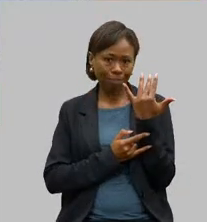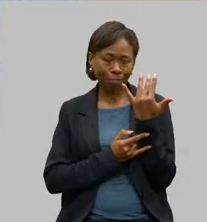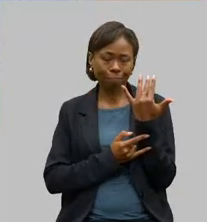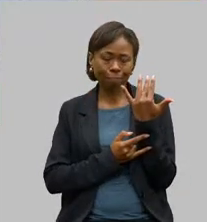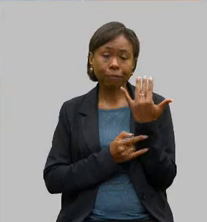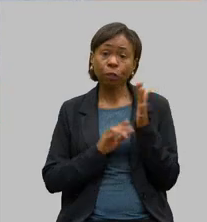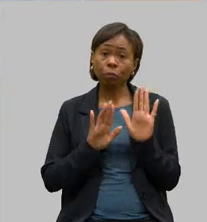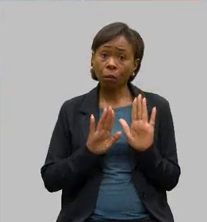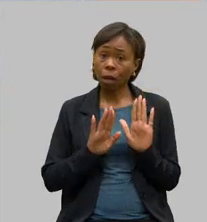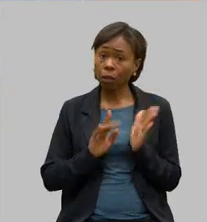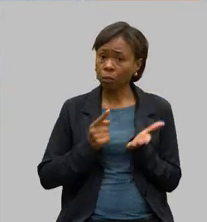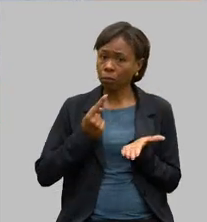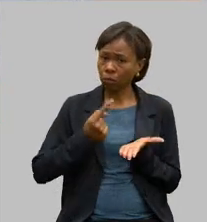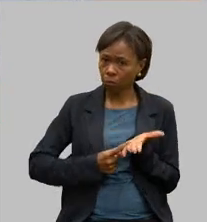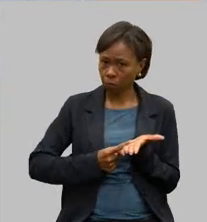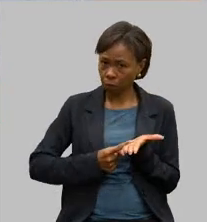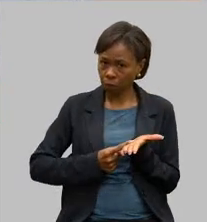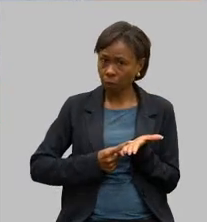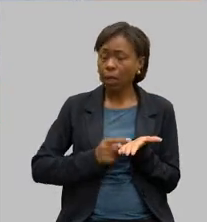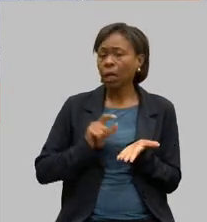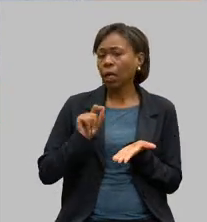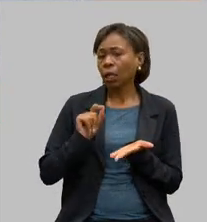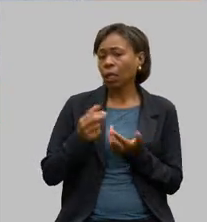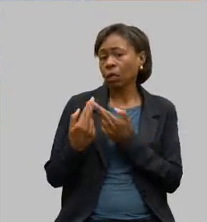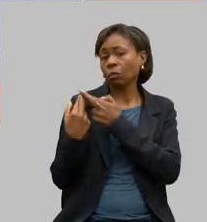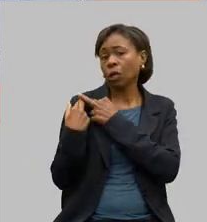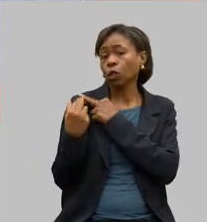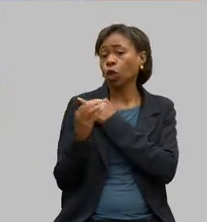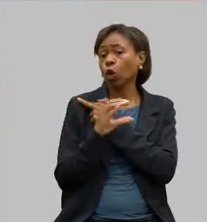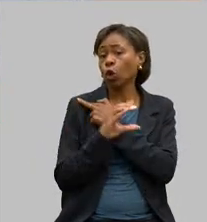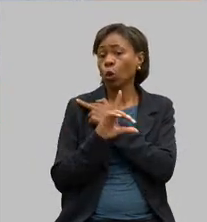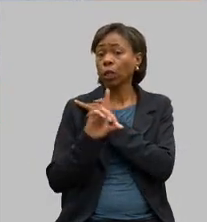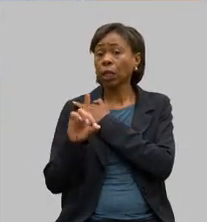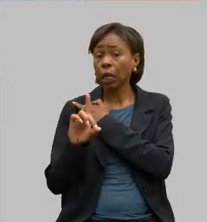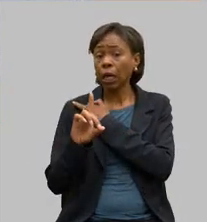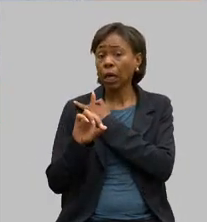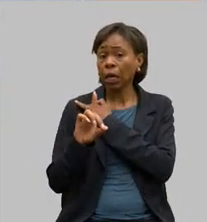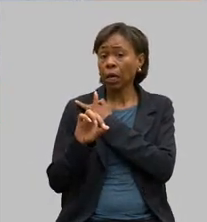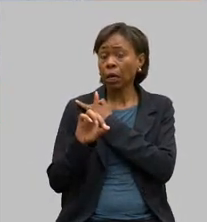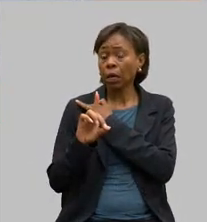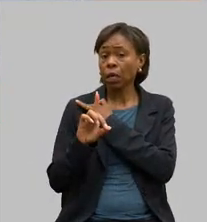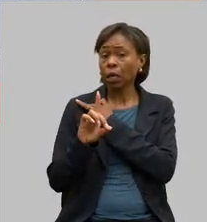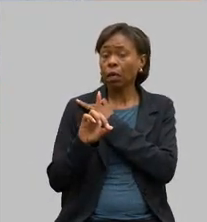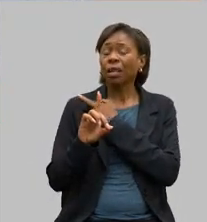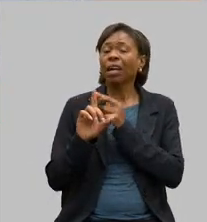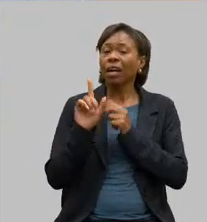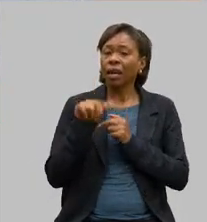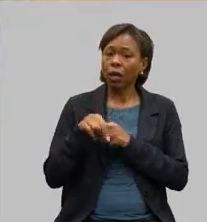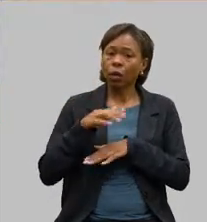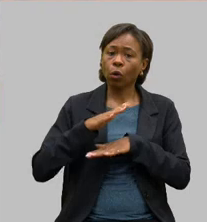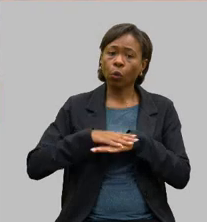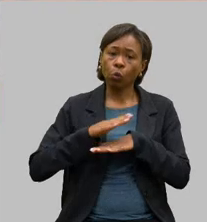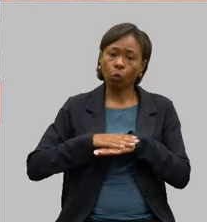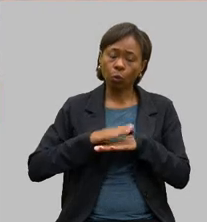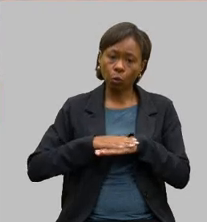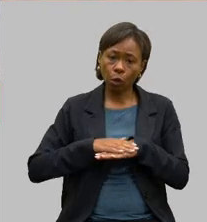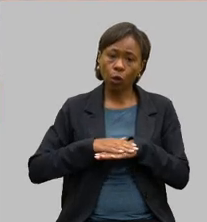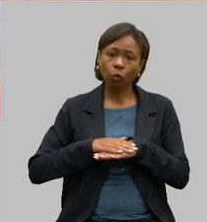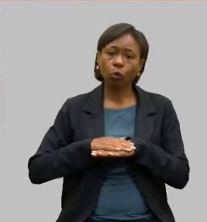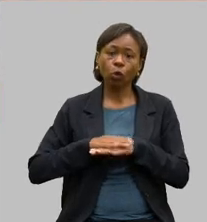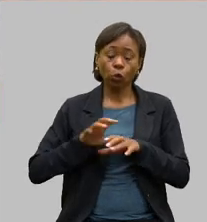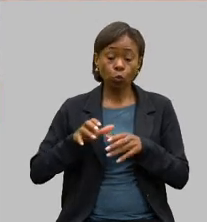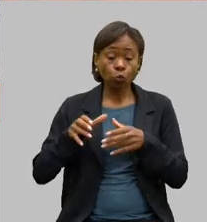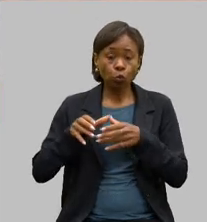compromisso quem coordena o inventário do samba né são os próprios fazedores de samba